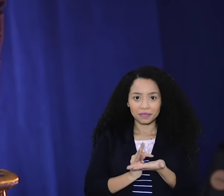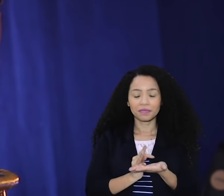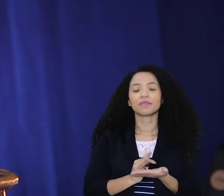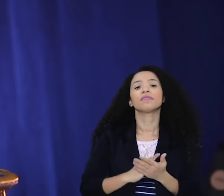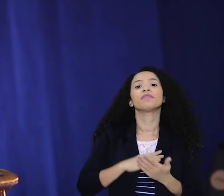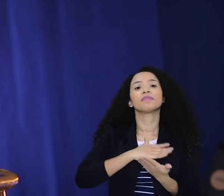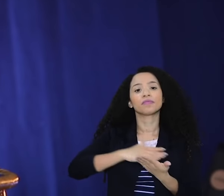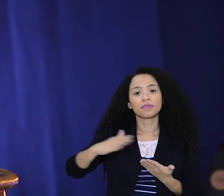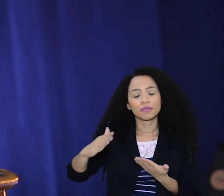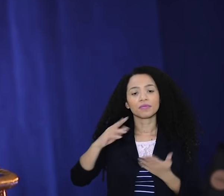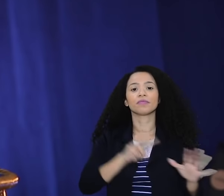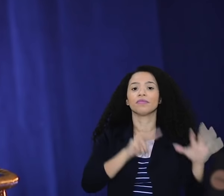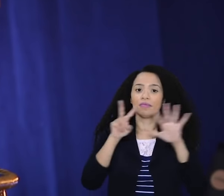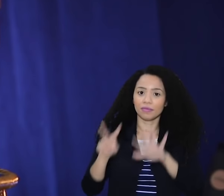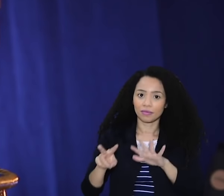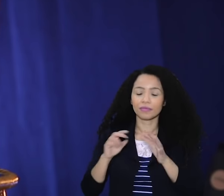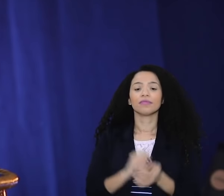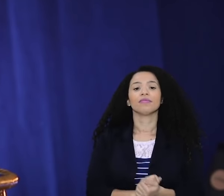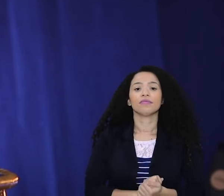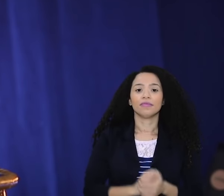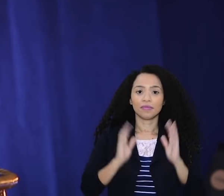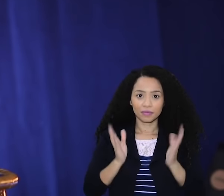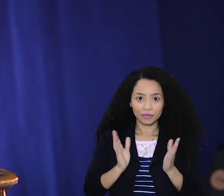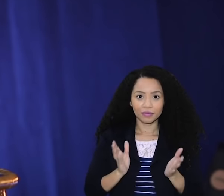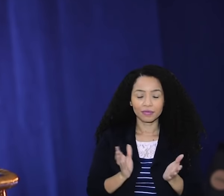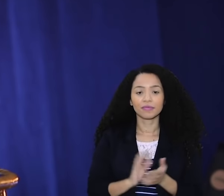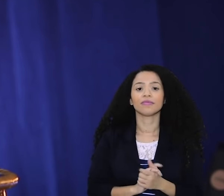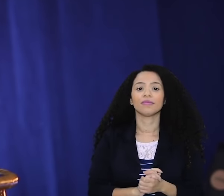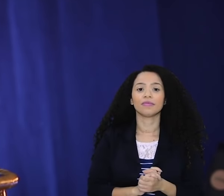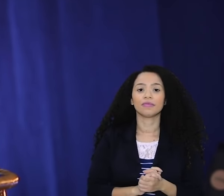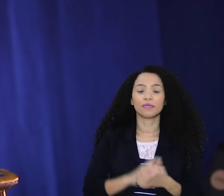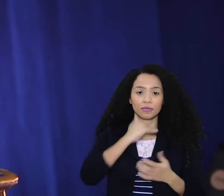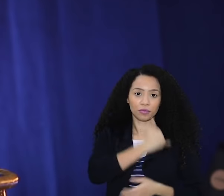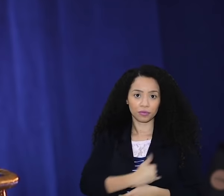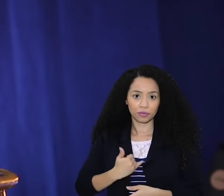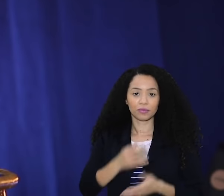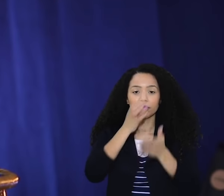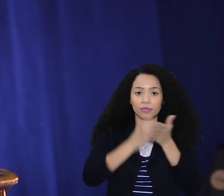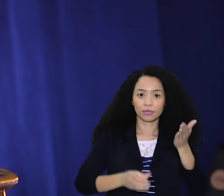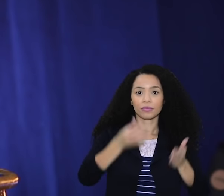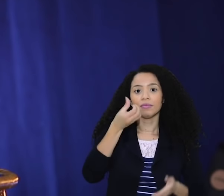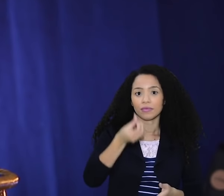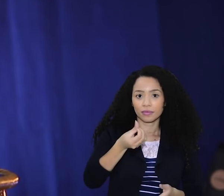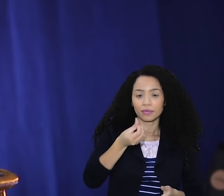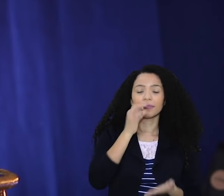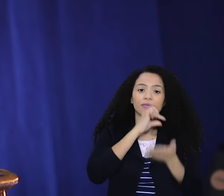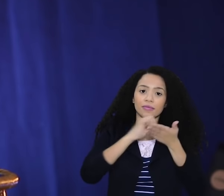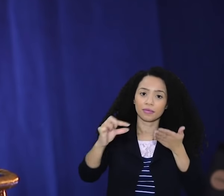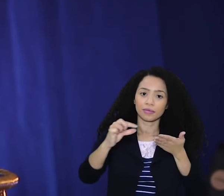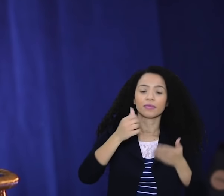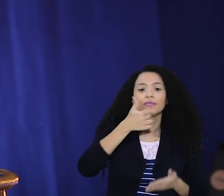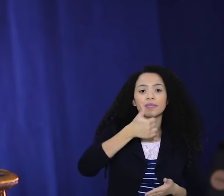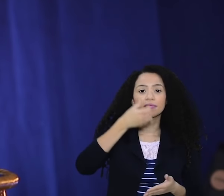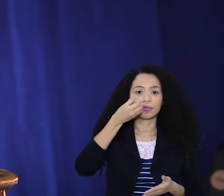que hoje está no Evangelho de João, capítulo 6, versículos de 16 a 21.